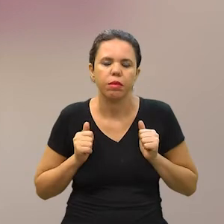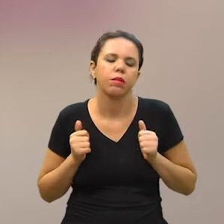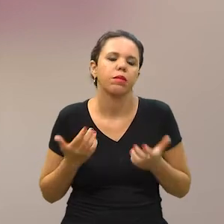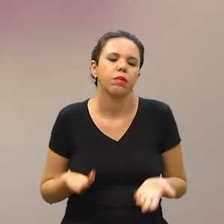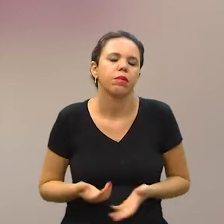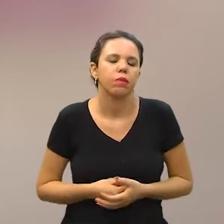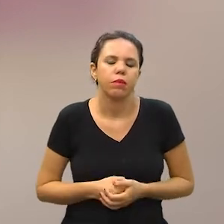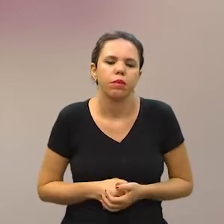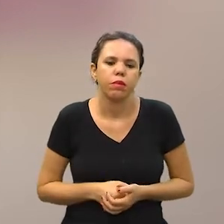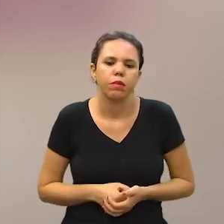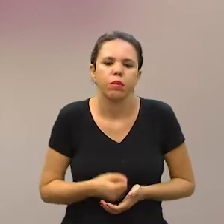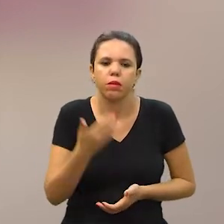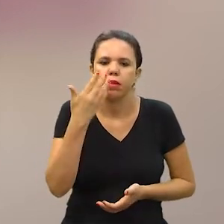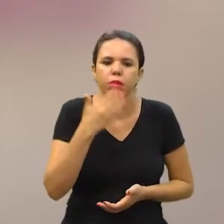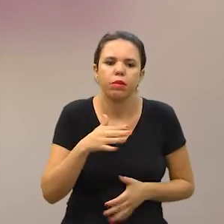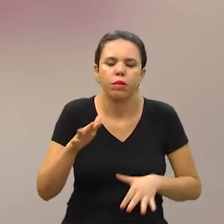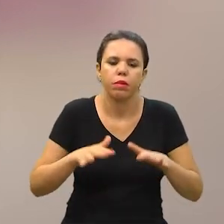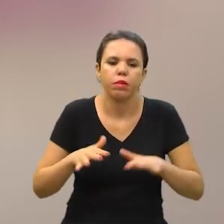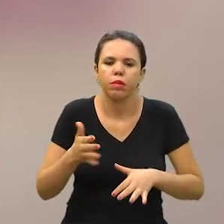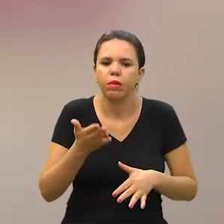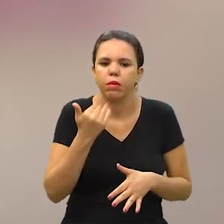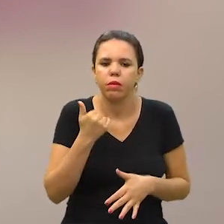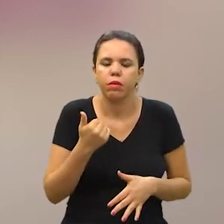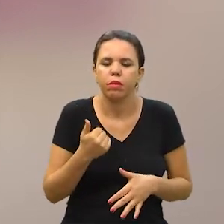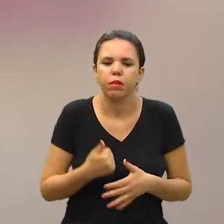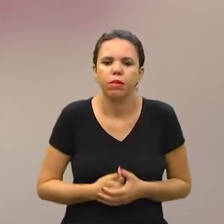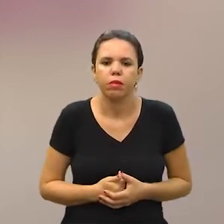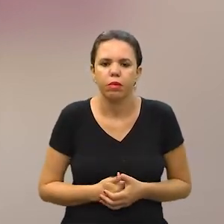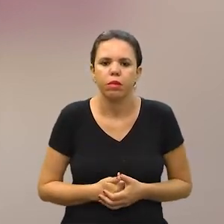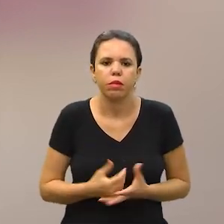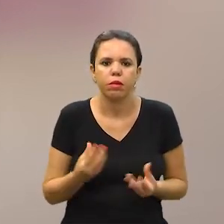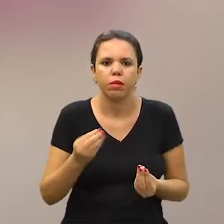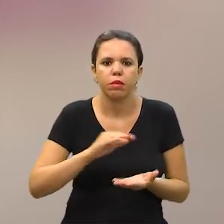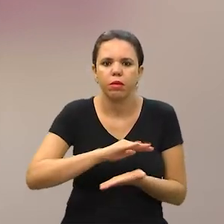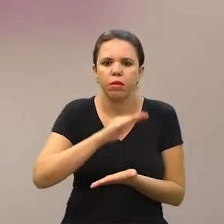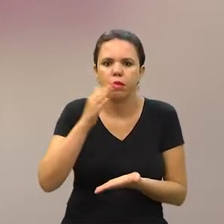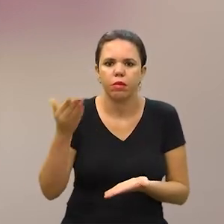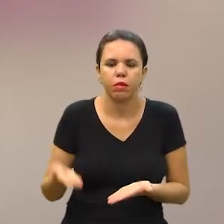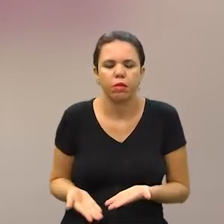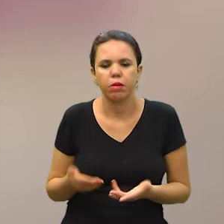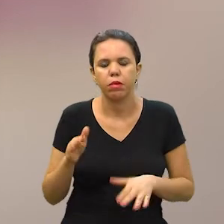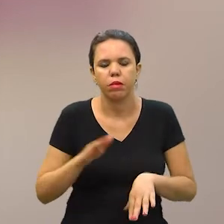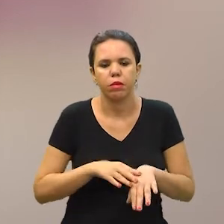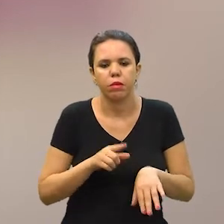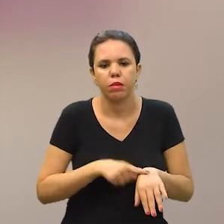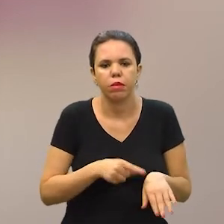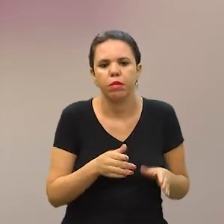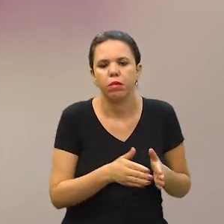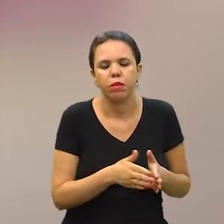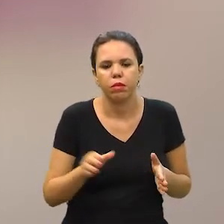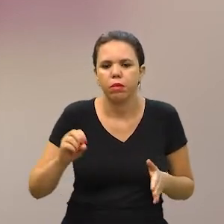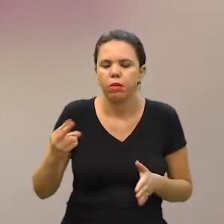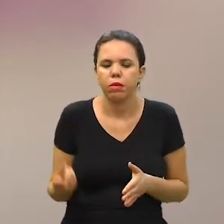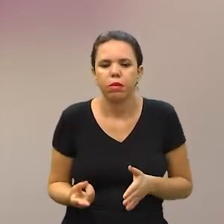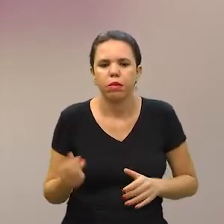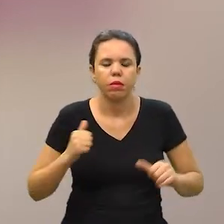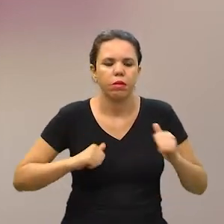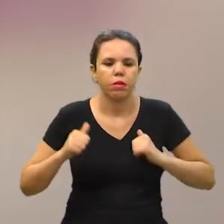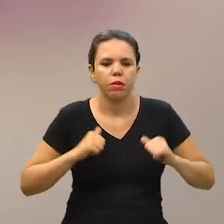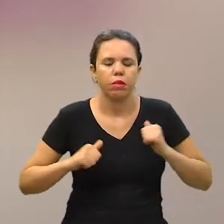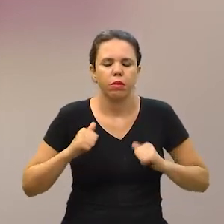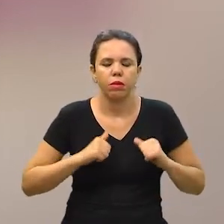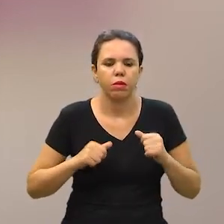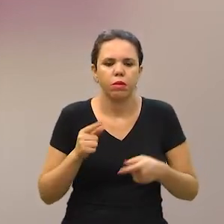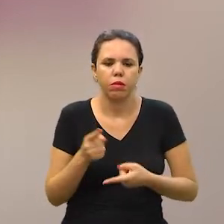para comer, né? Então é aquela criança que muitas vezes come por compulsão, então come demais, né? Em alguns momentos, ou até pela